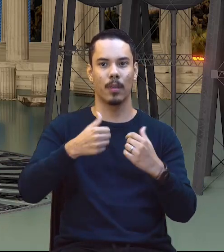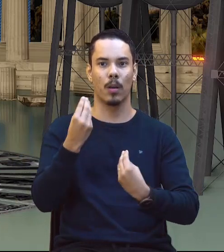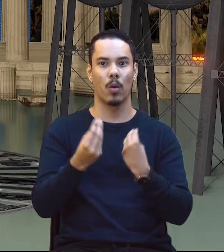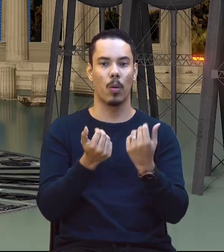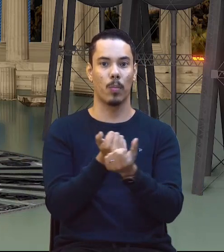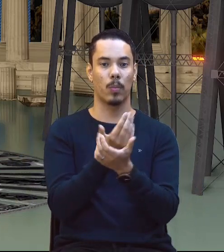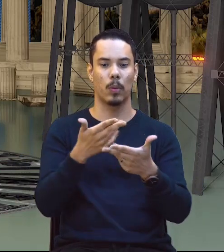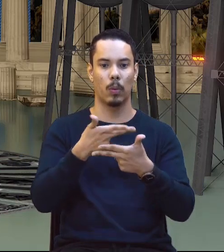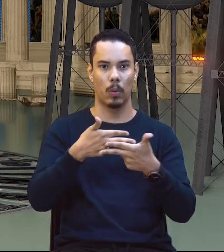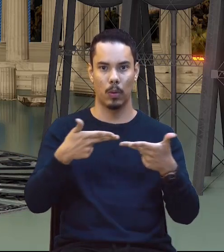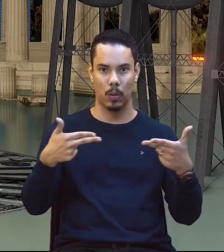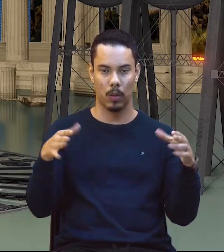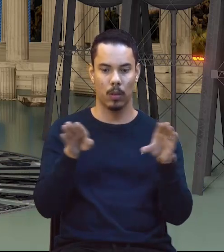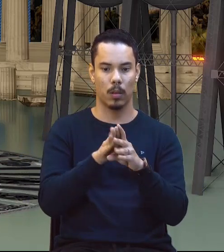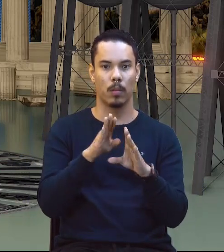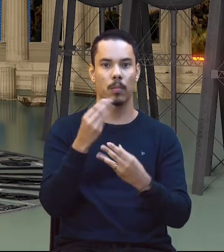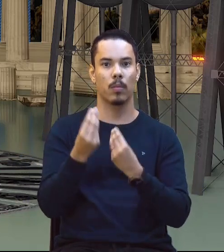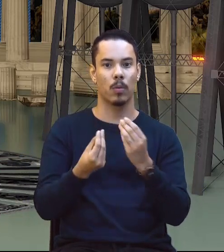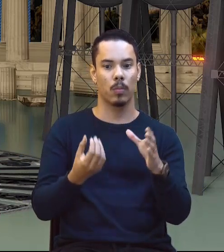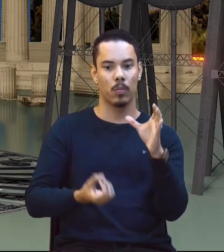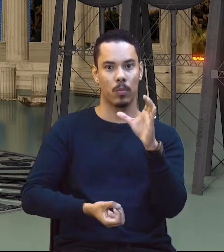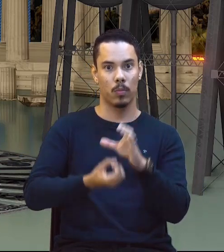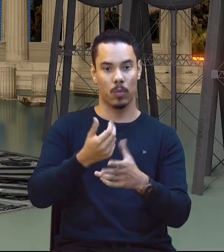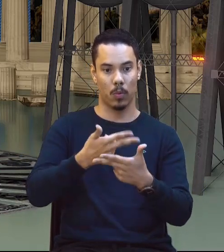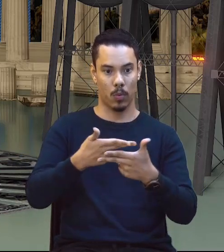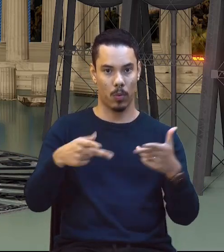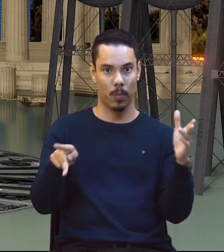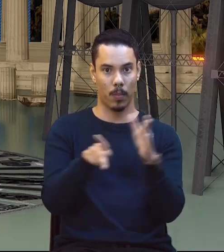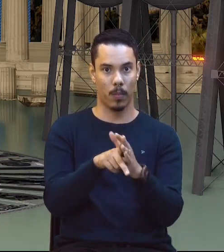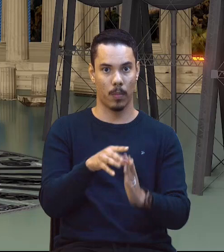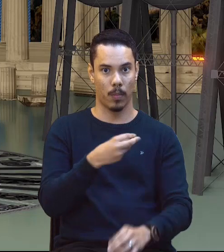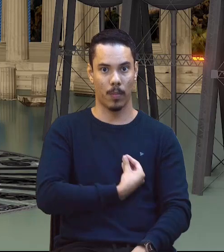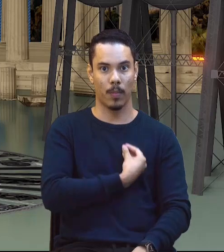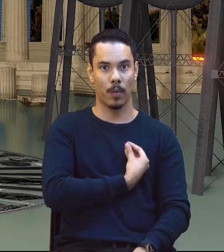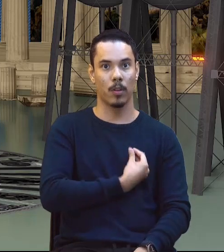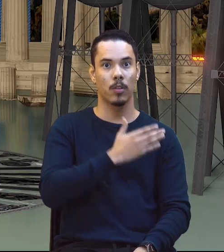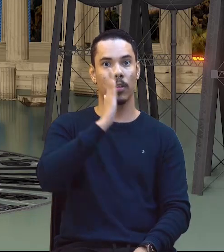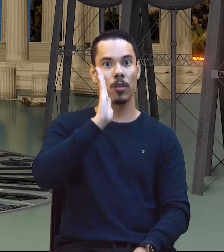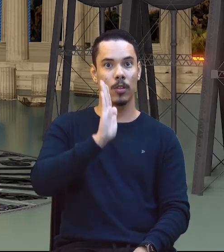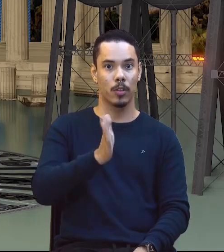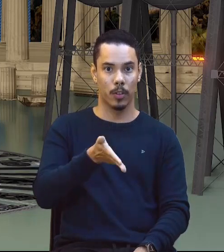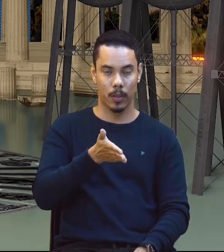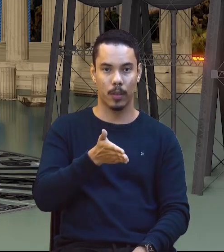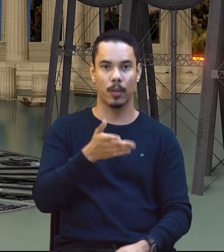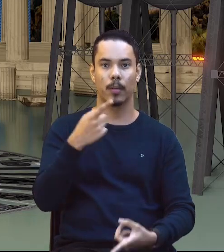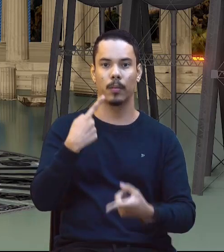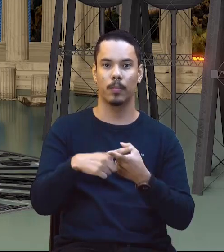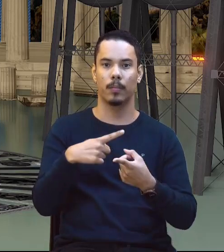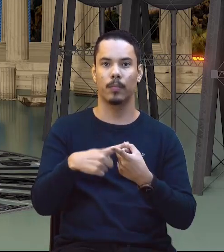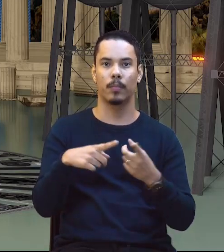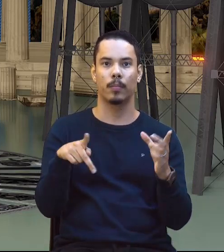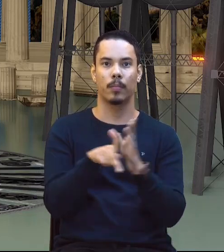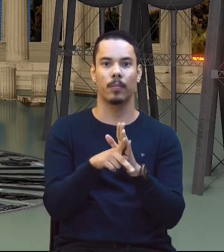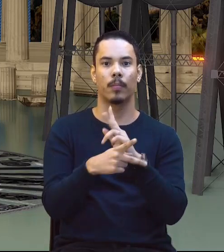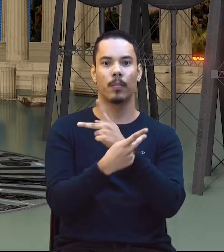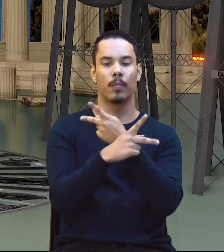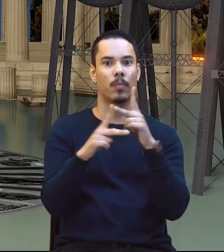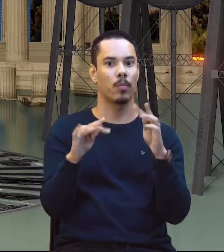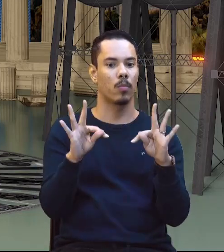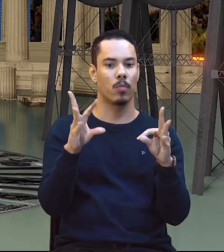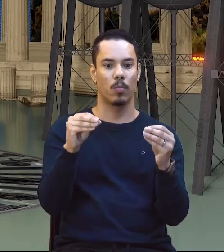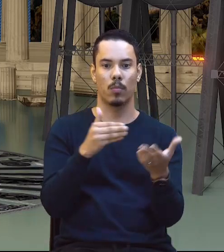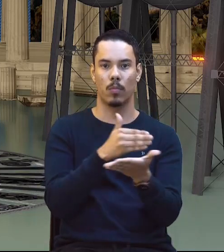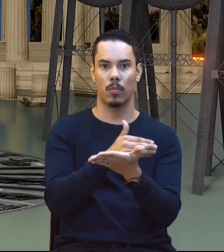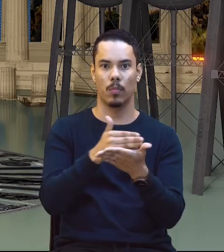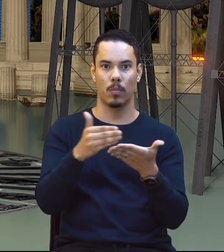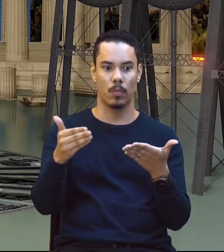como surgiu as coisas que existem, ou seja, como para eles tudo surgiu a partir de alguma